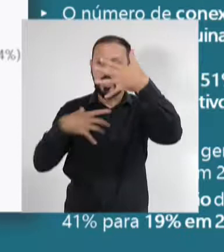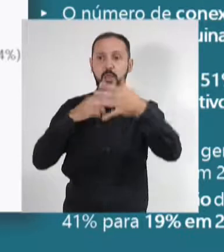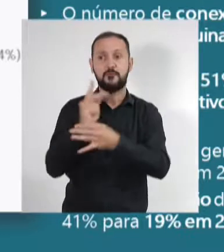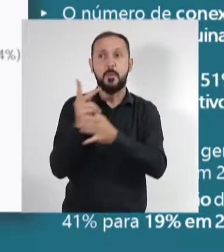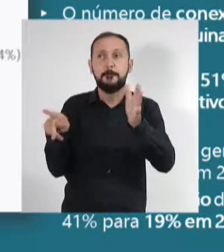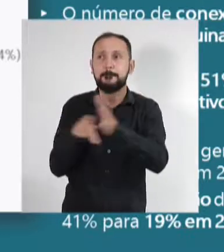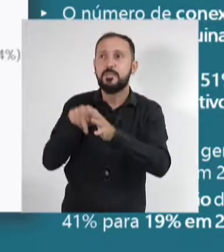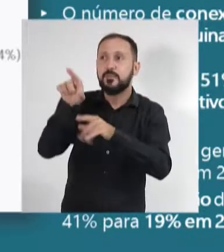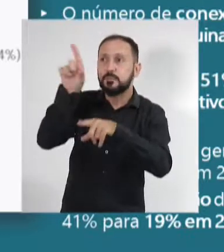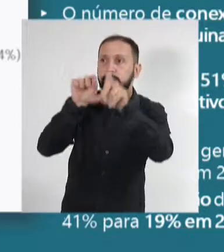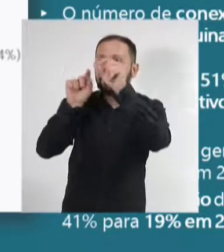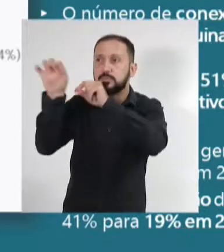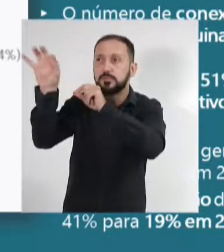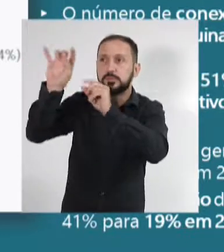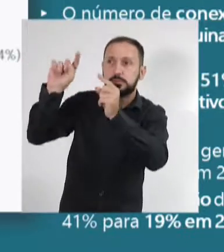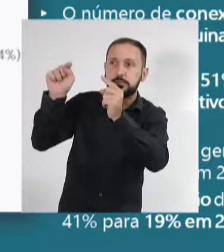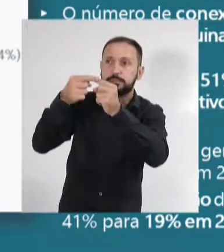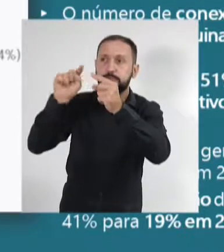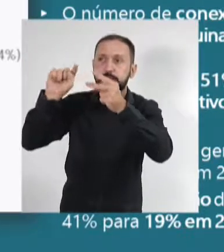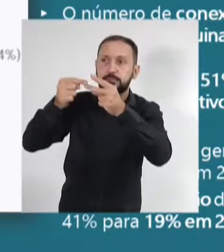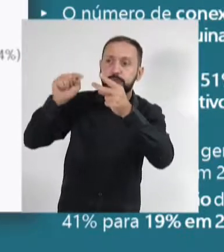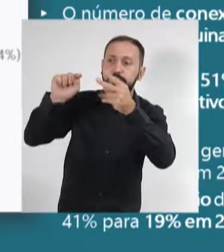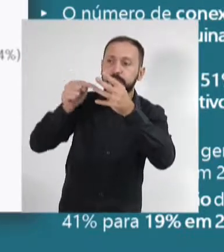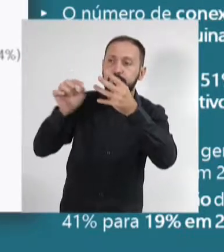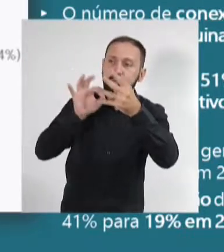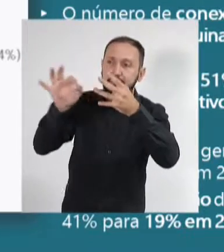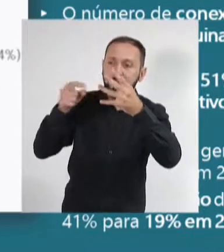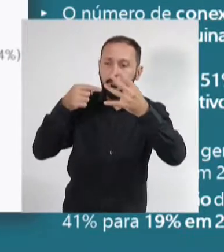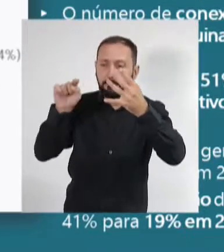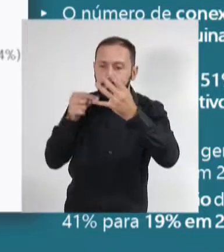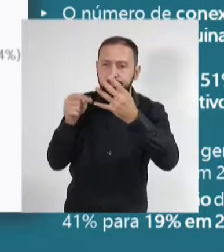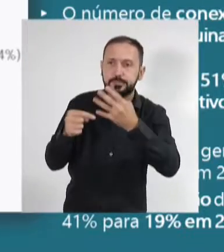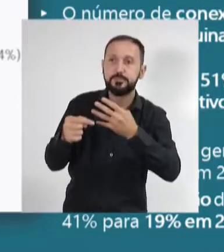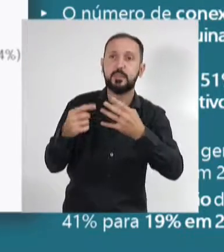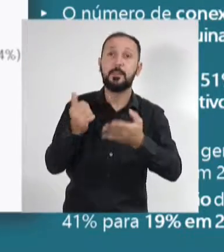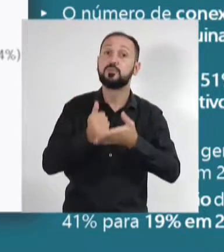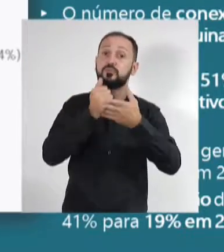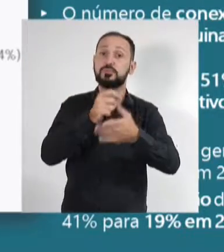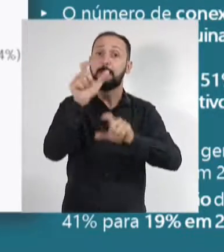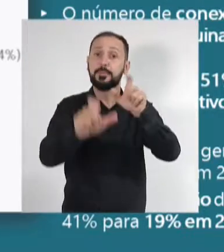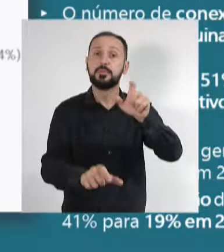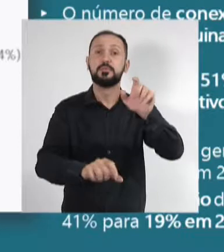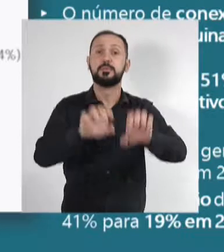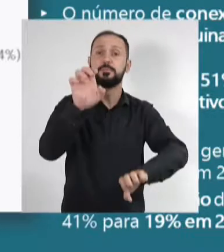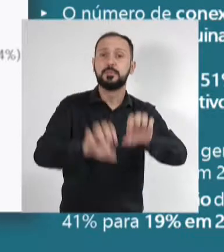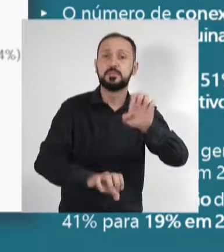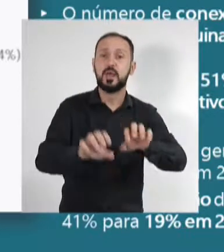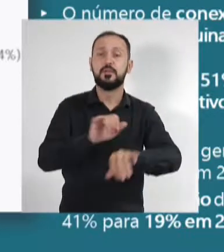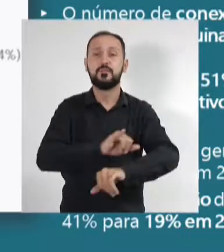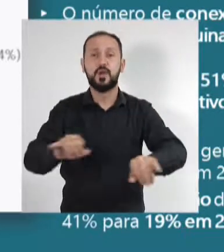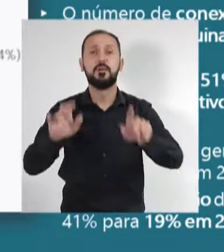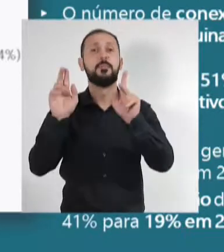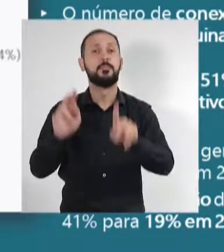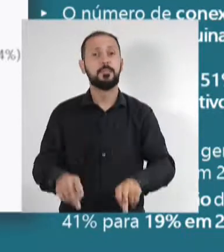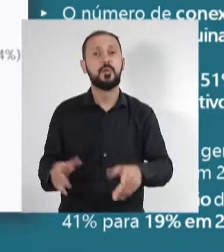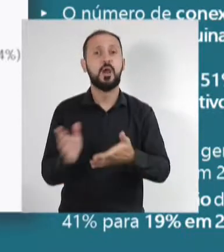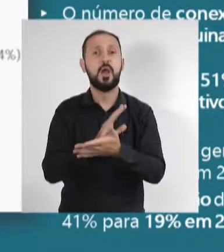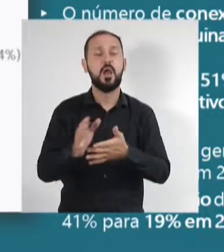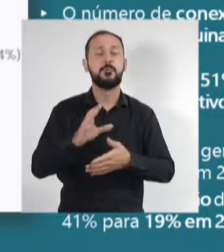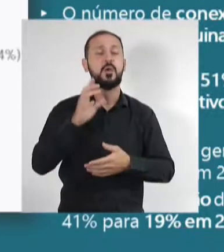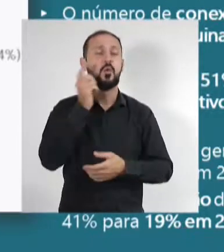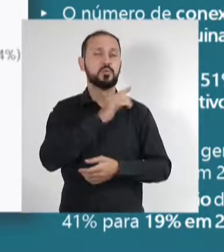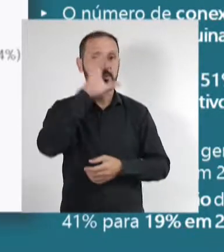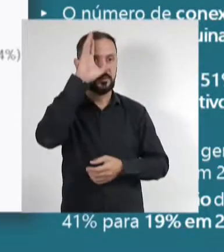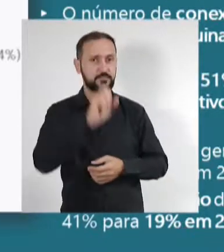super especializados para viabilizar para o empresário, para o cidadão ou para a autoridade pública decisões informadas, decisões